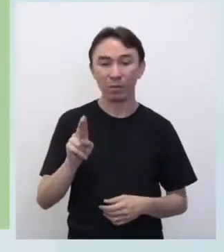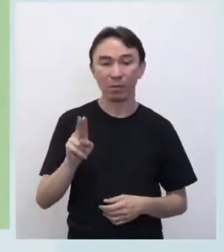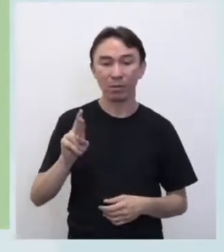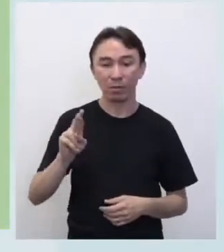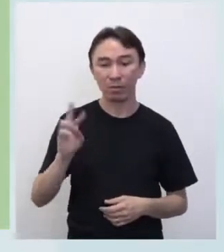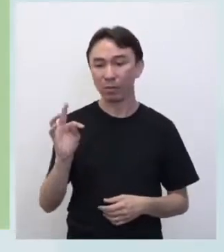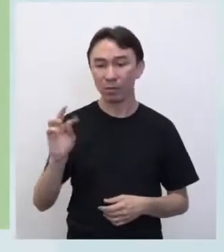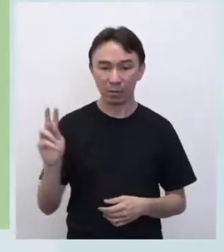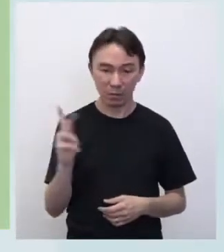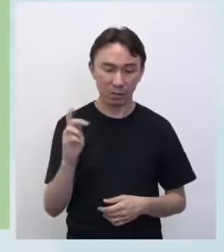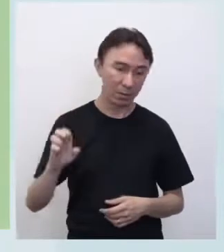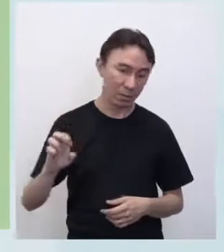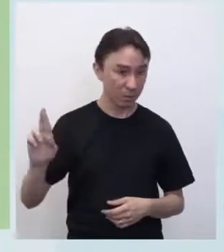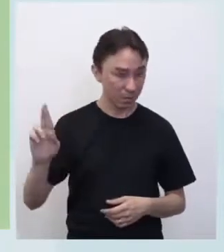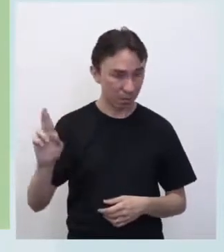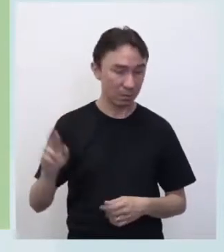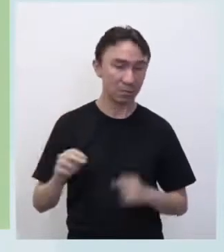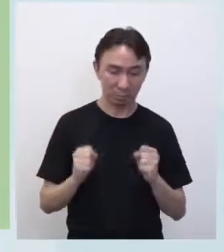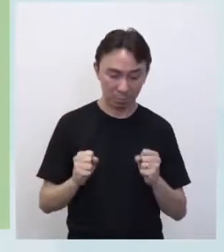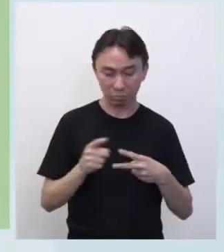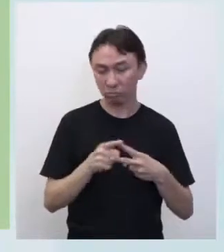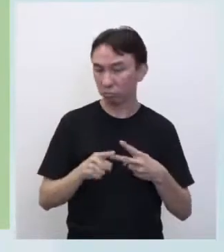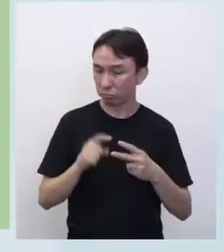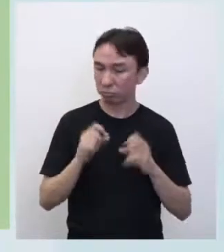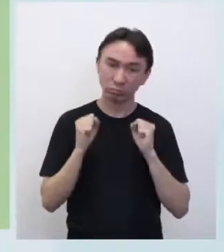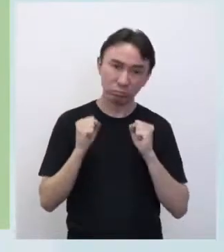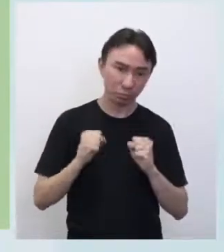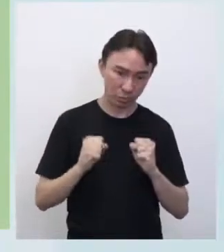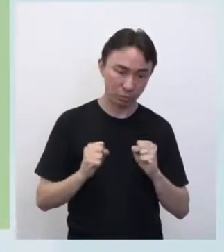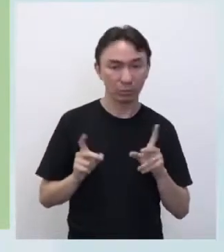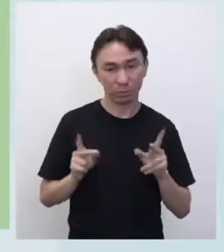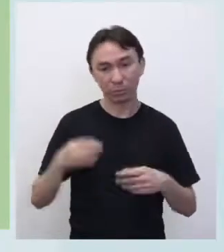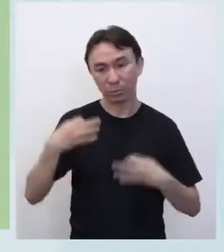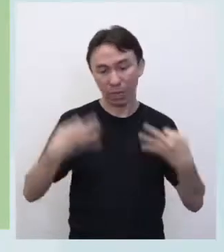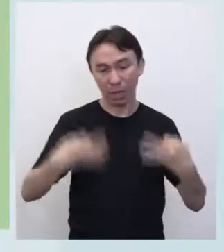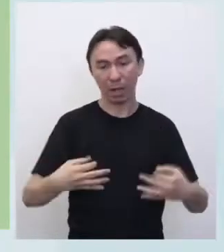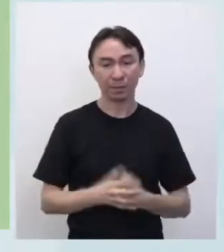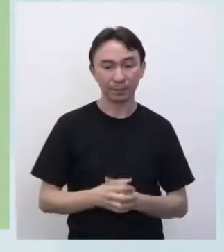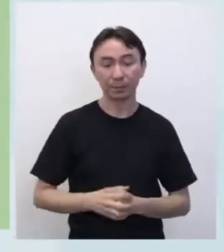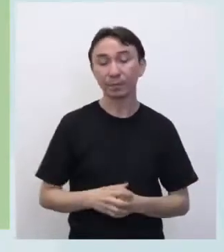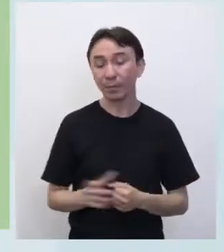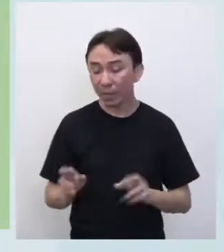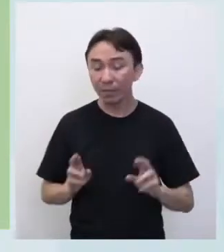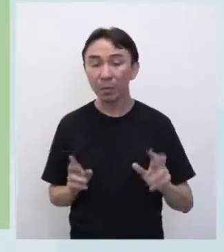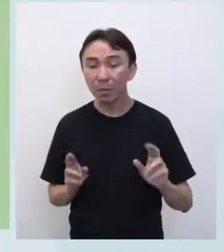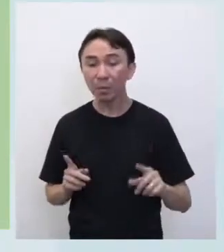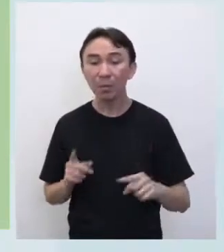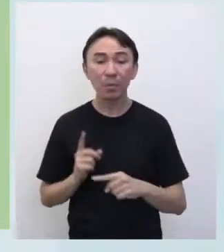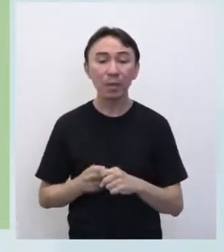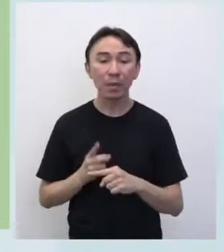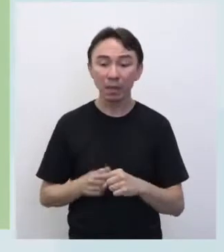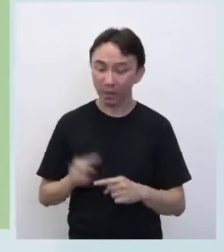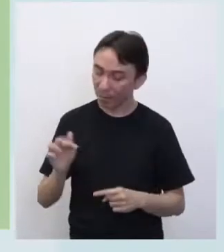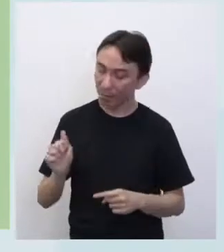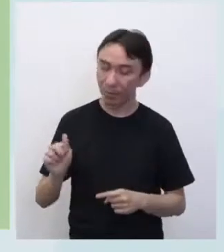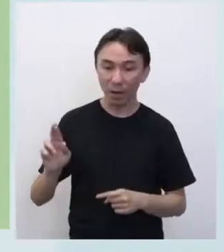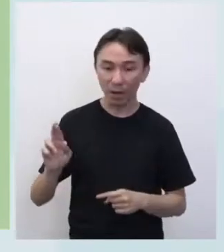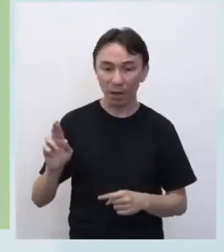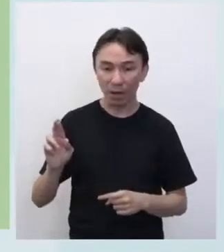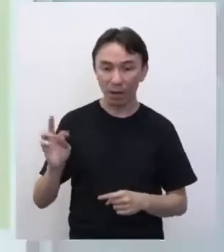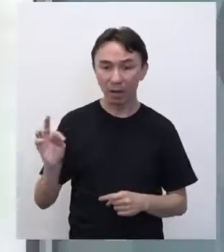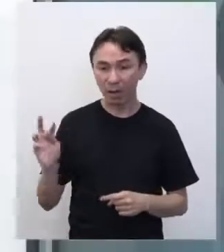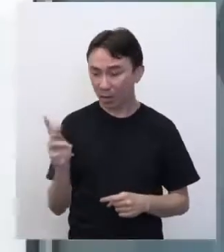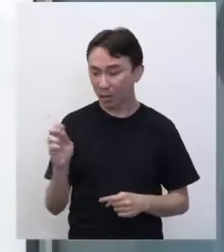Or further. As duas estão corretas. Né? A origem dessa diferença aí é porque o far com A significa